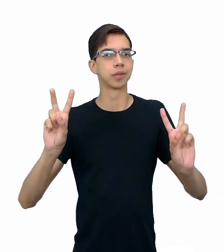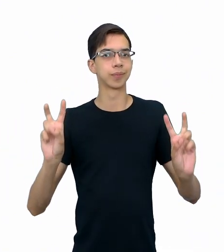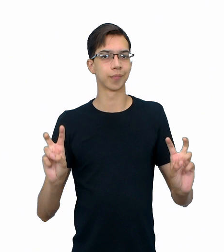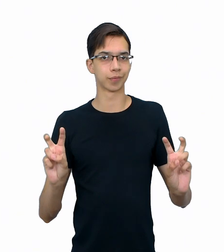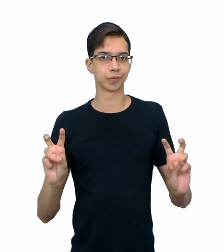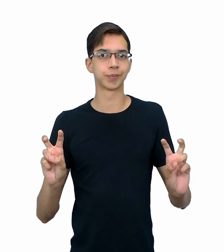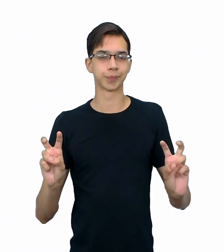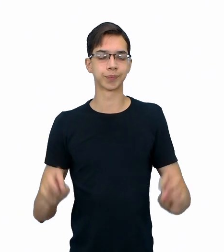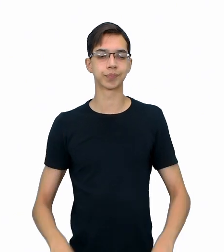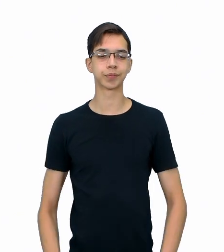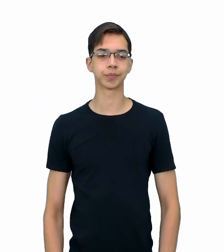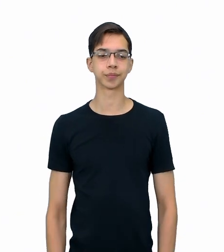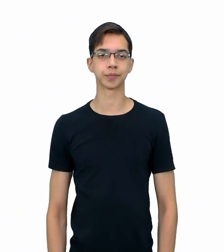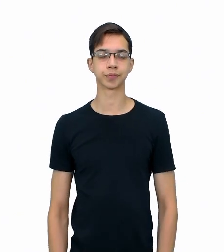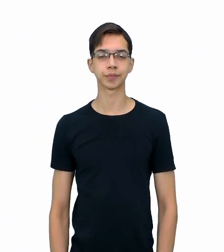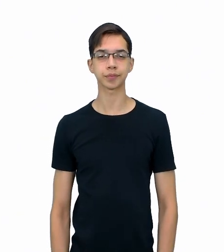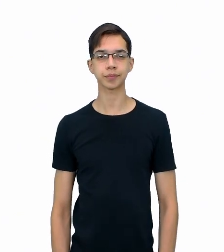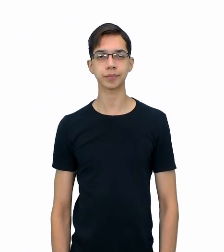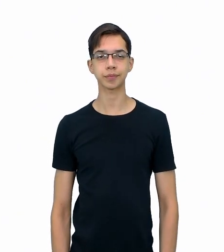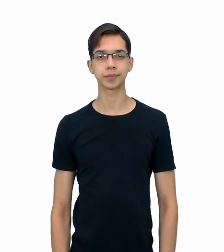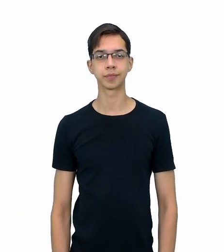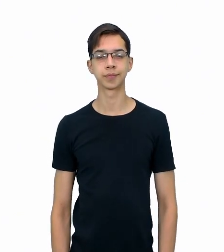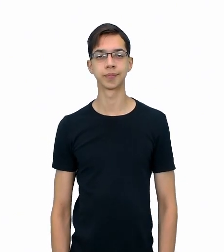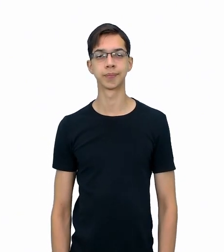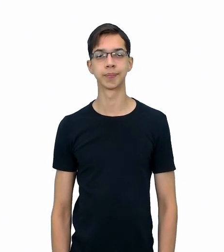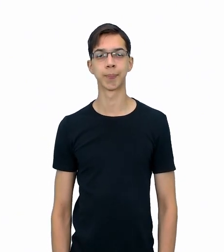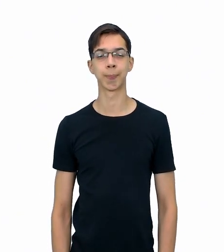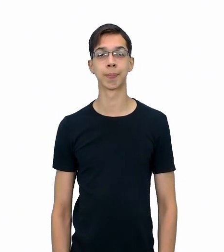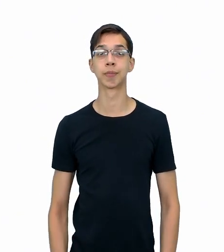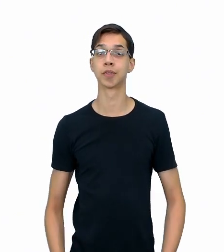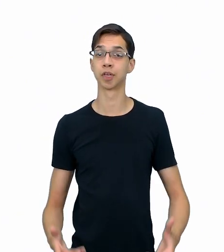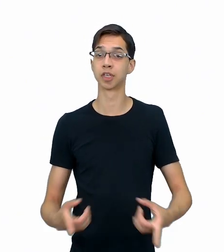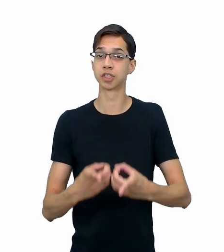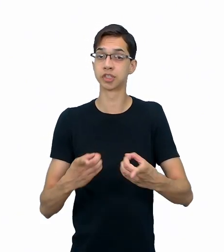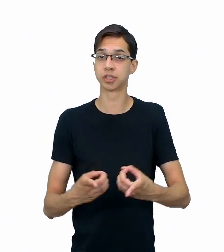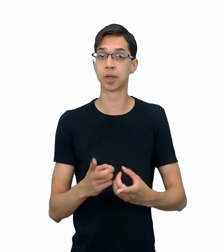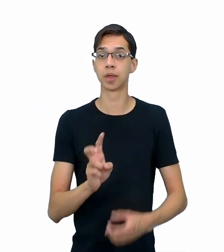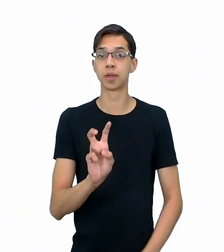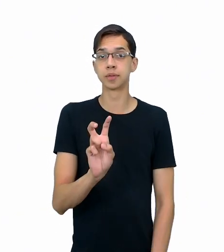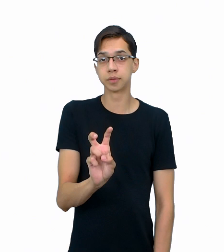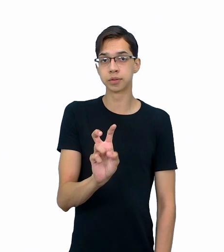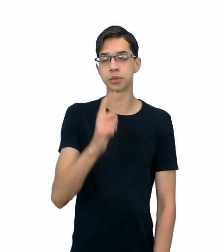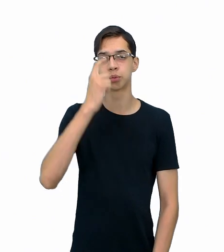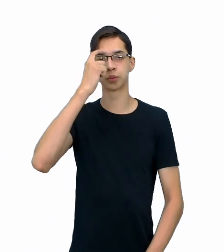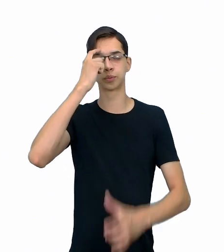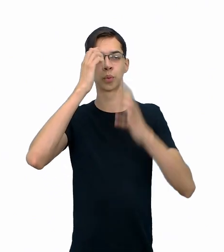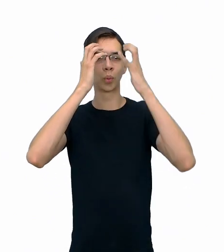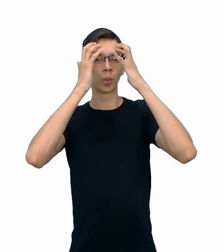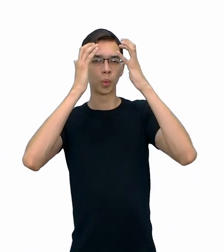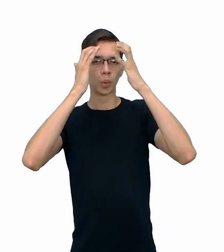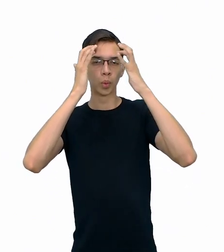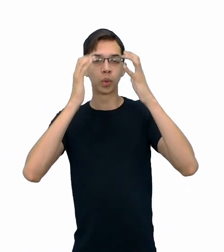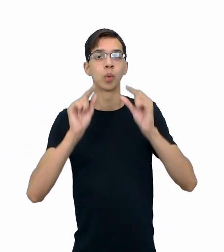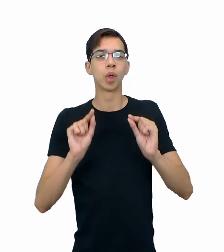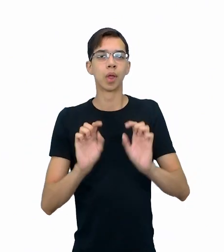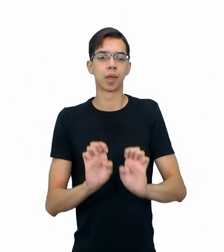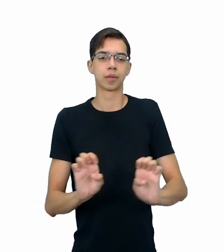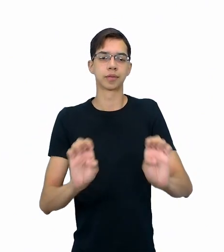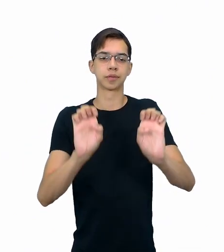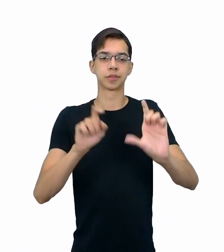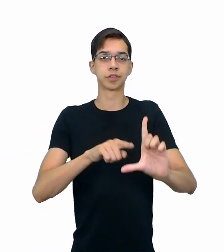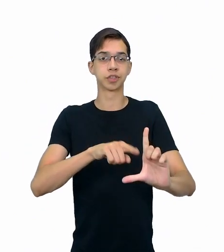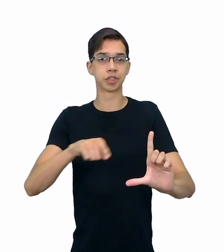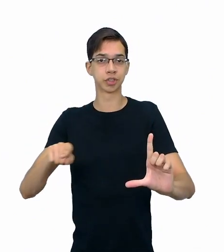partir desse eixo, né? Na sequência didática 5, o pensamento estatístico. E na sequência